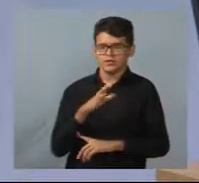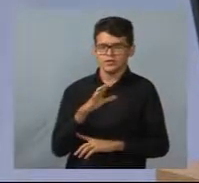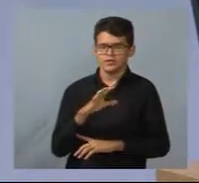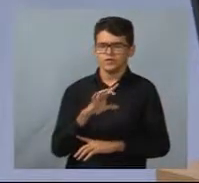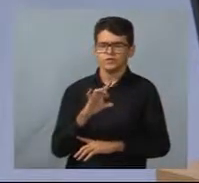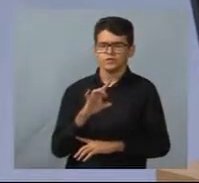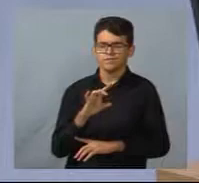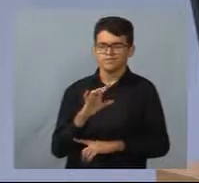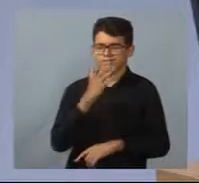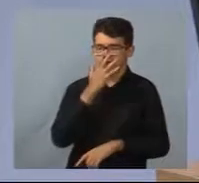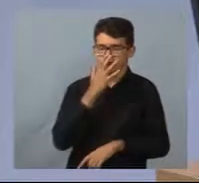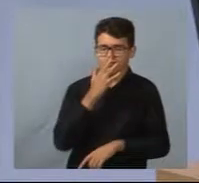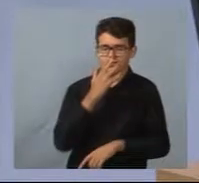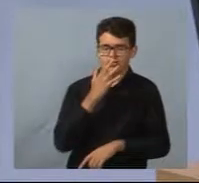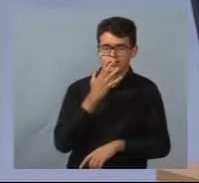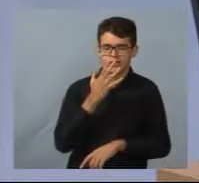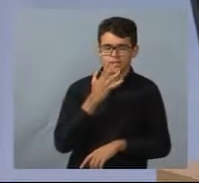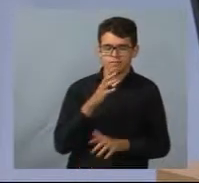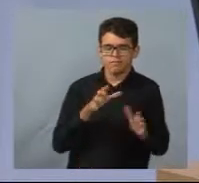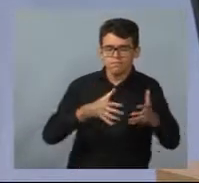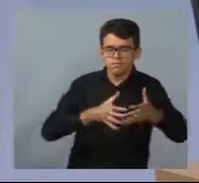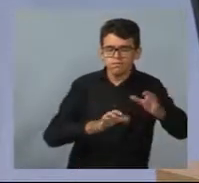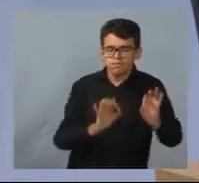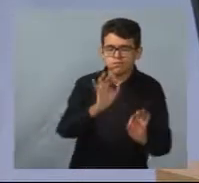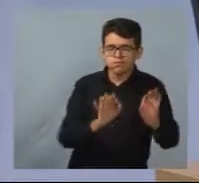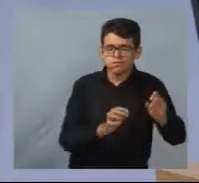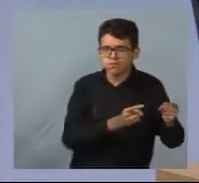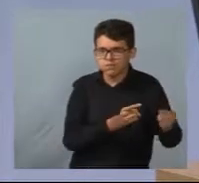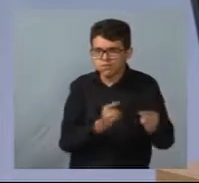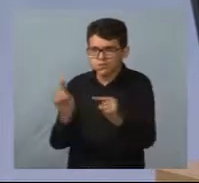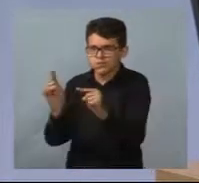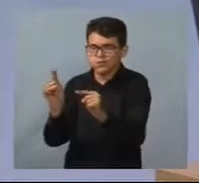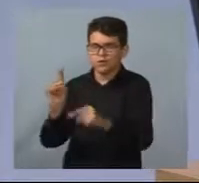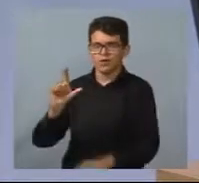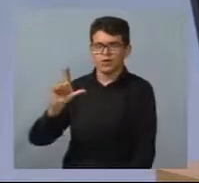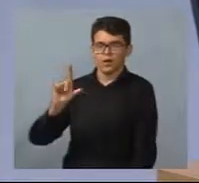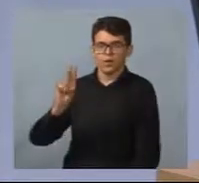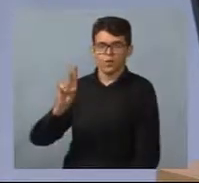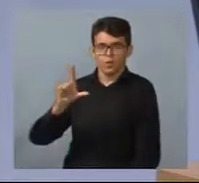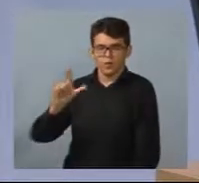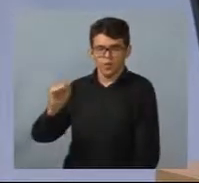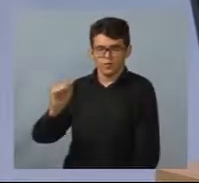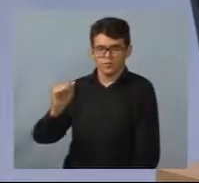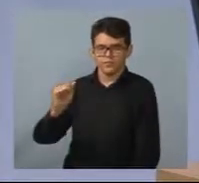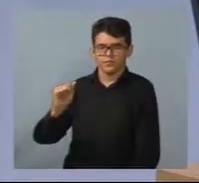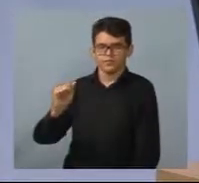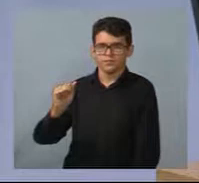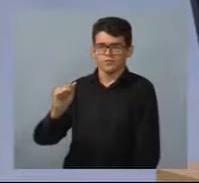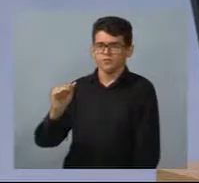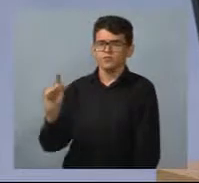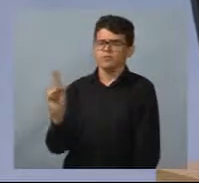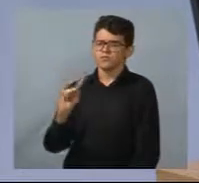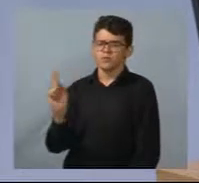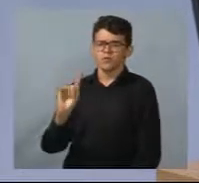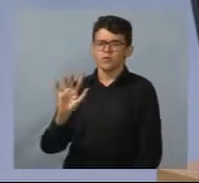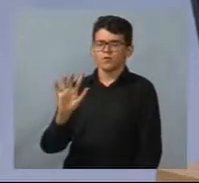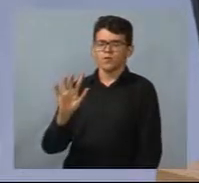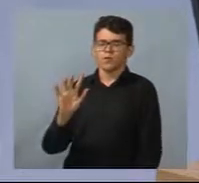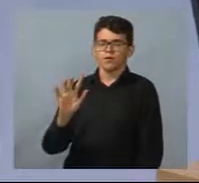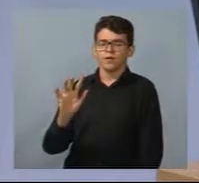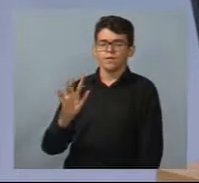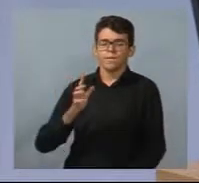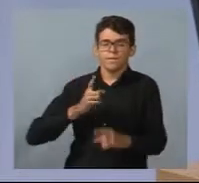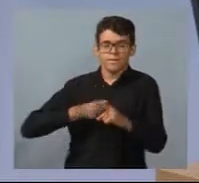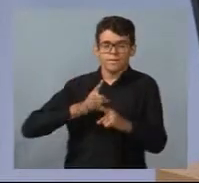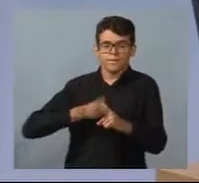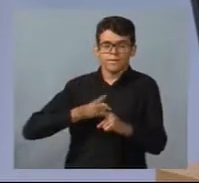só, é contra que hoje muitos ricos de hoje foram pobres. Só que a memória é fraca